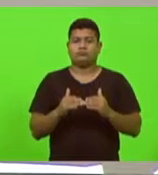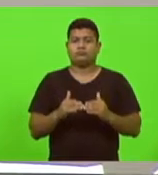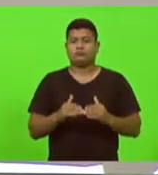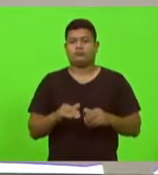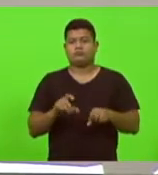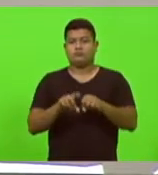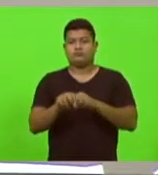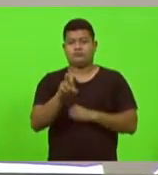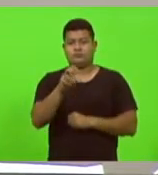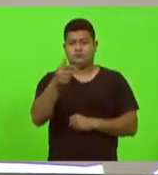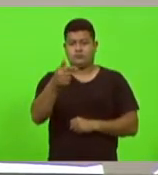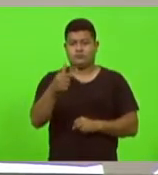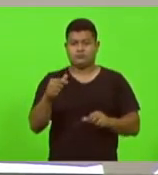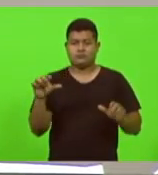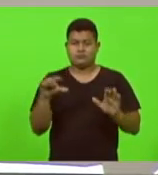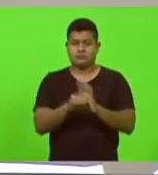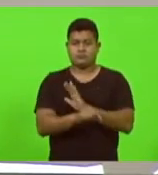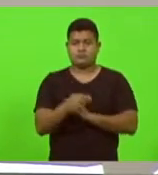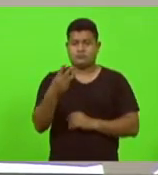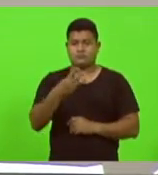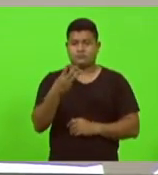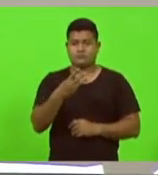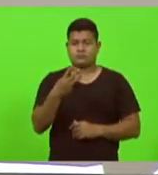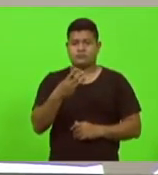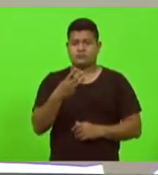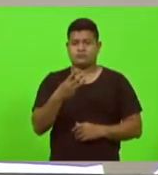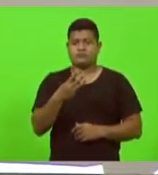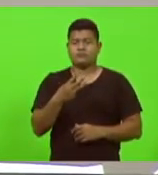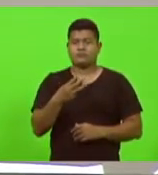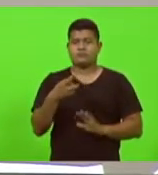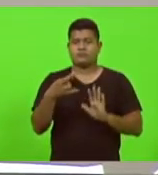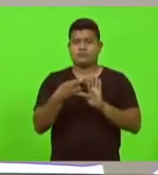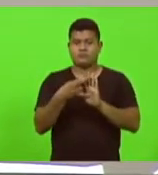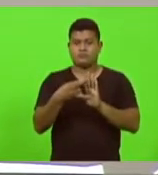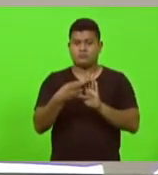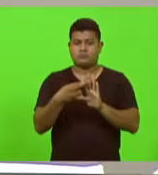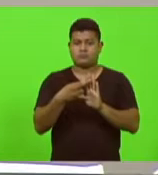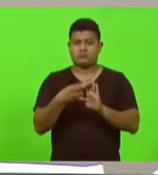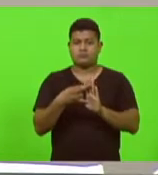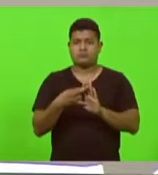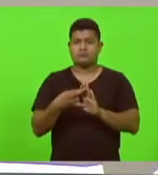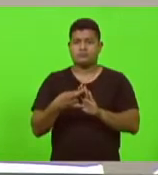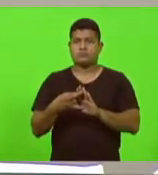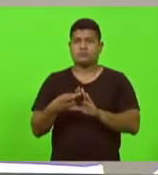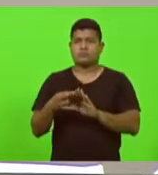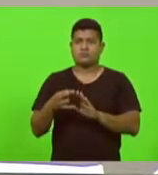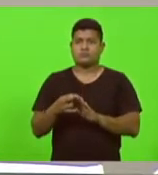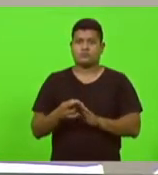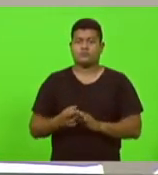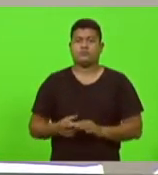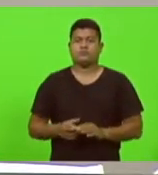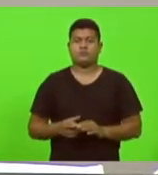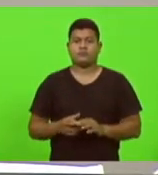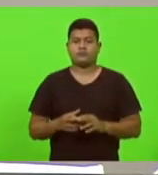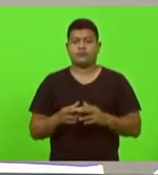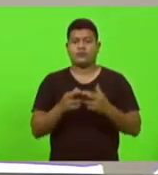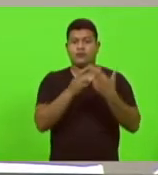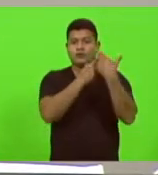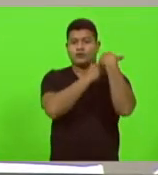artigo 57, inciso 3º do Regimento Interno, no uso de suas atribuições,